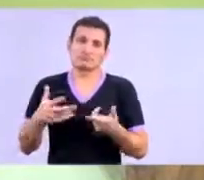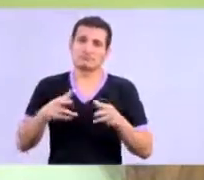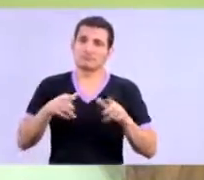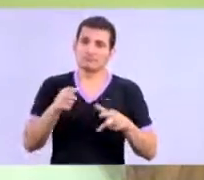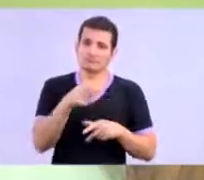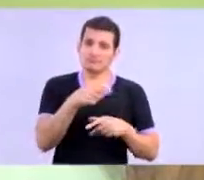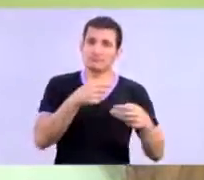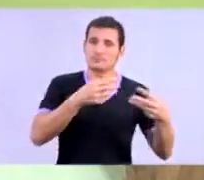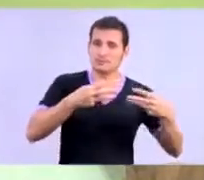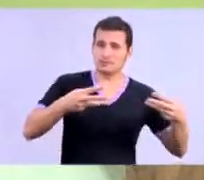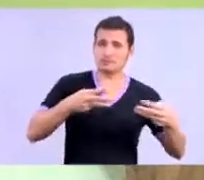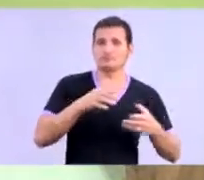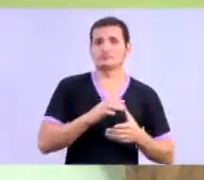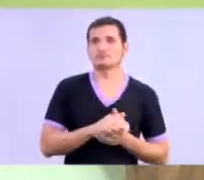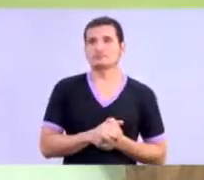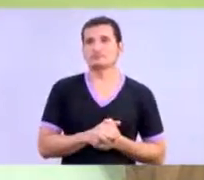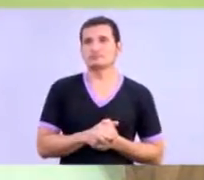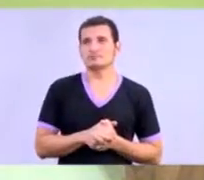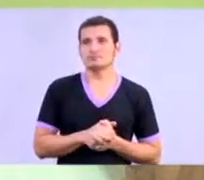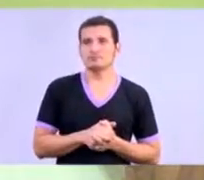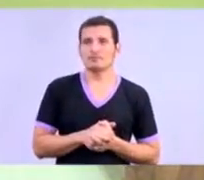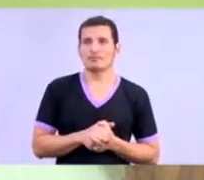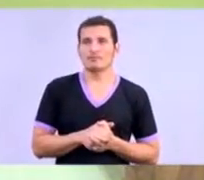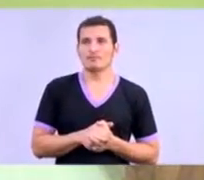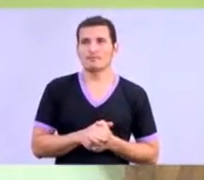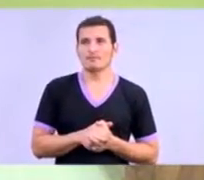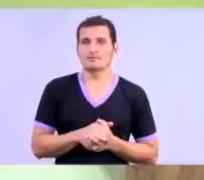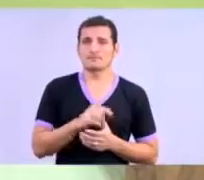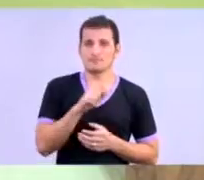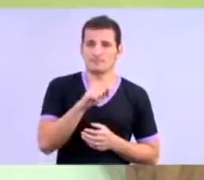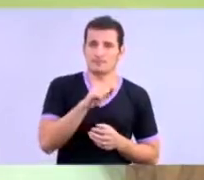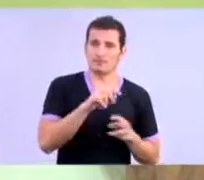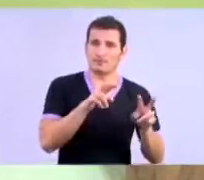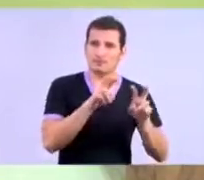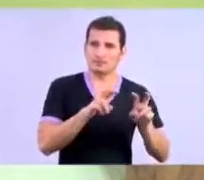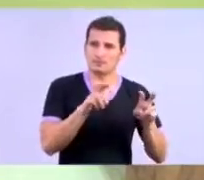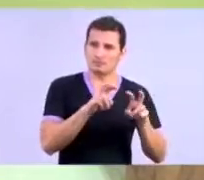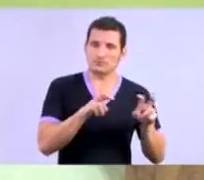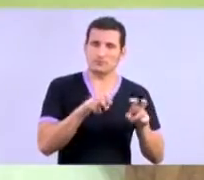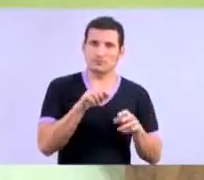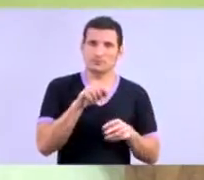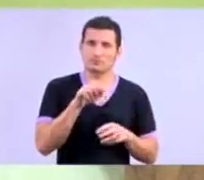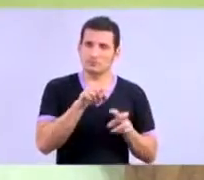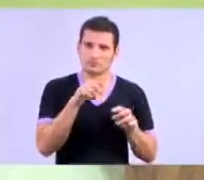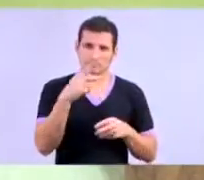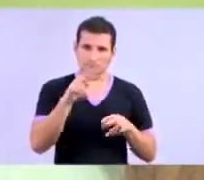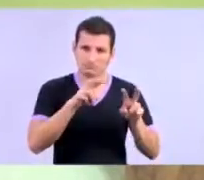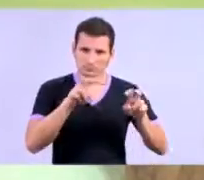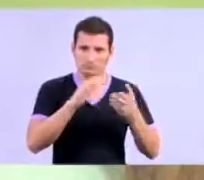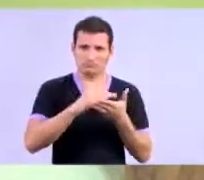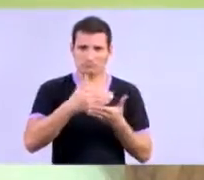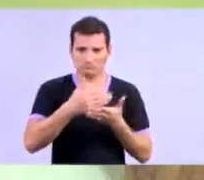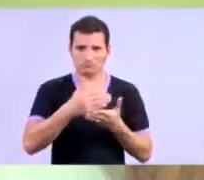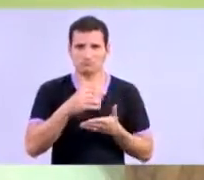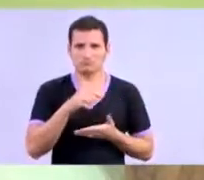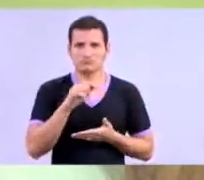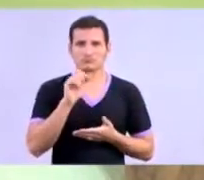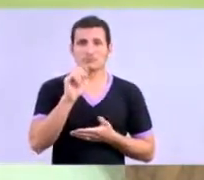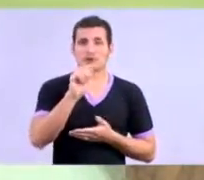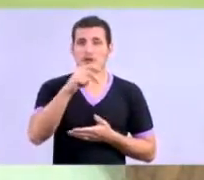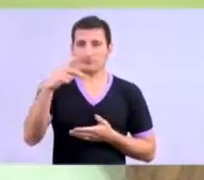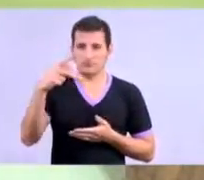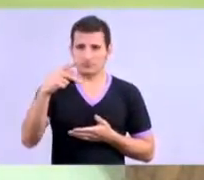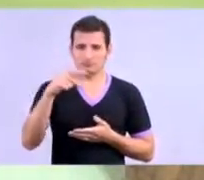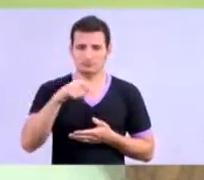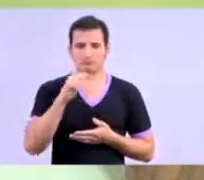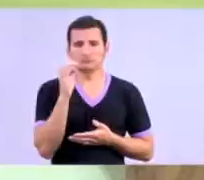rede. Você roda no computador desktop, no seu computador pessoal, aplicações,